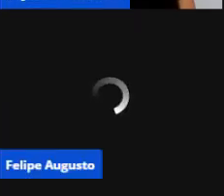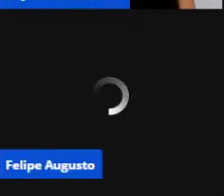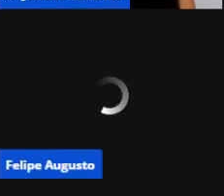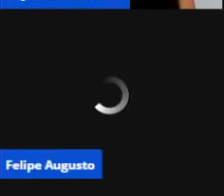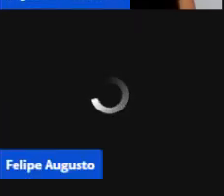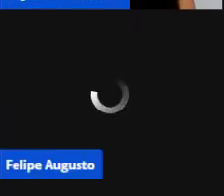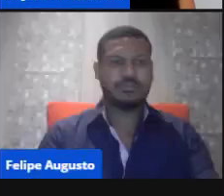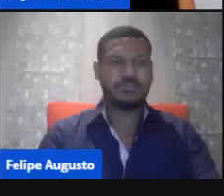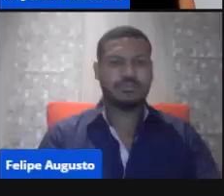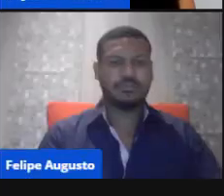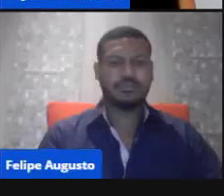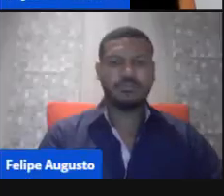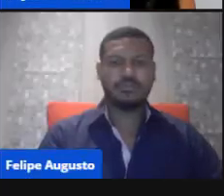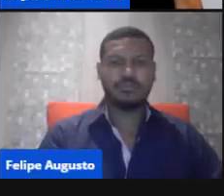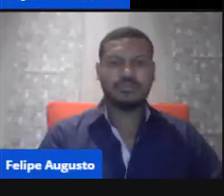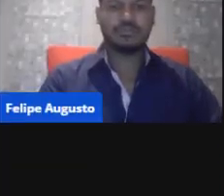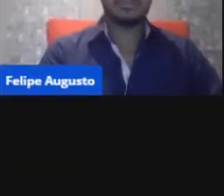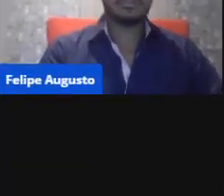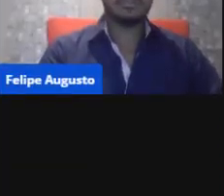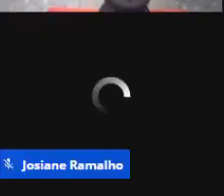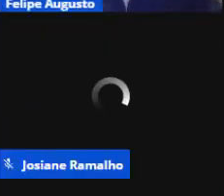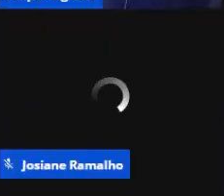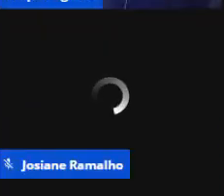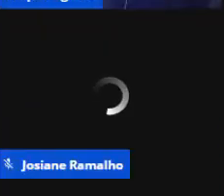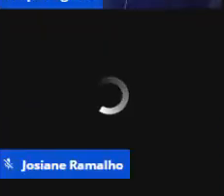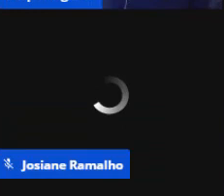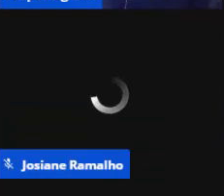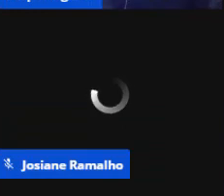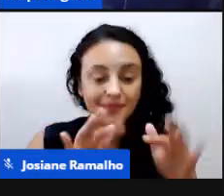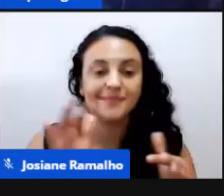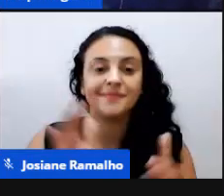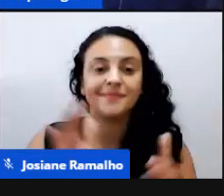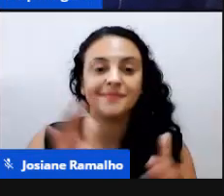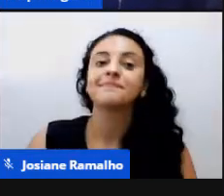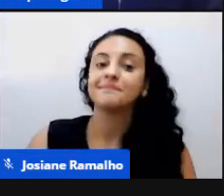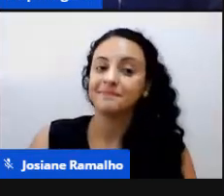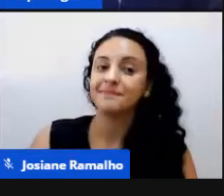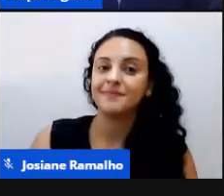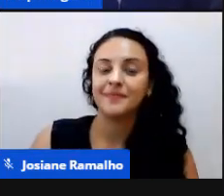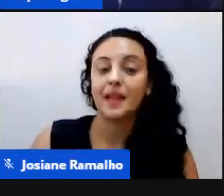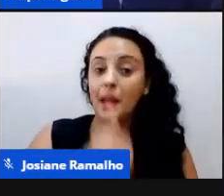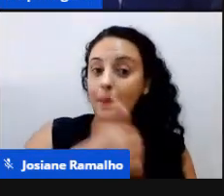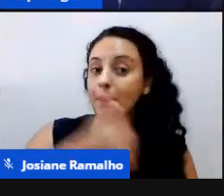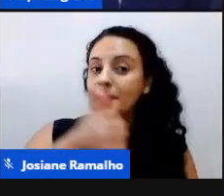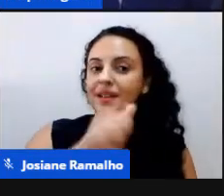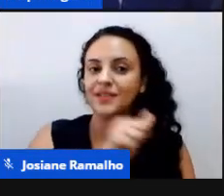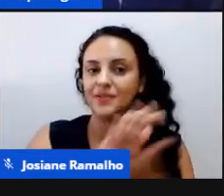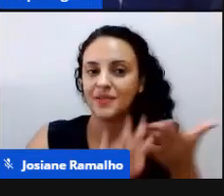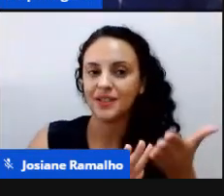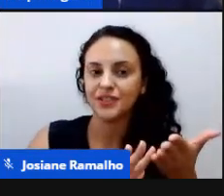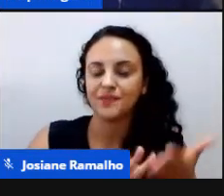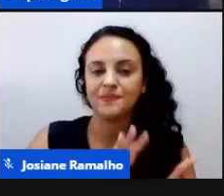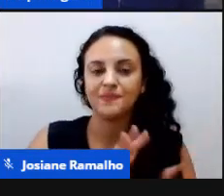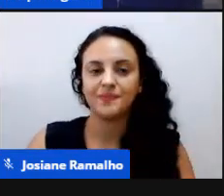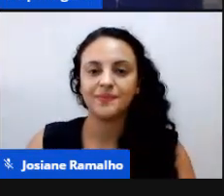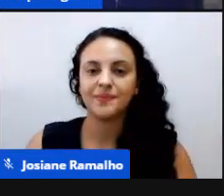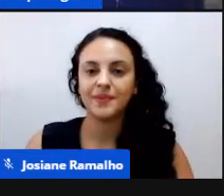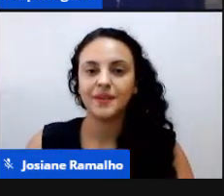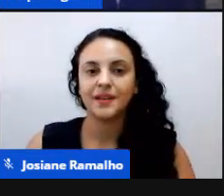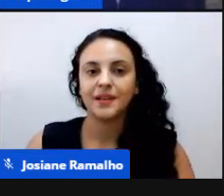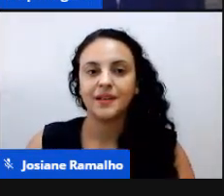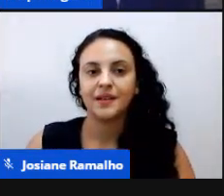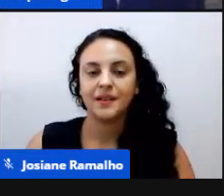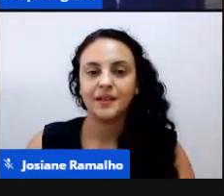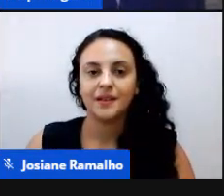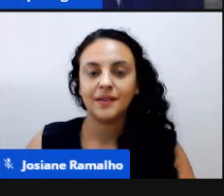Fechou? Tranquilo? Maravilha! Essa é a nossa primeira atividade. Vou demonstrar também